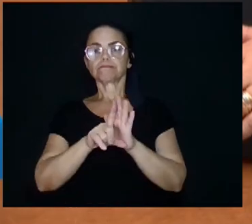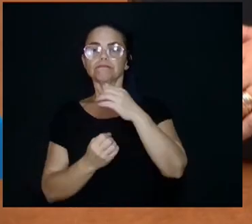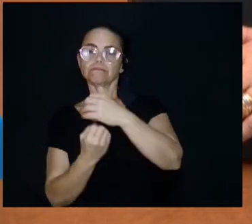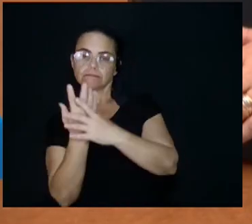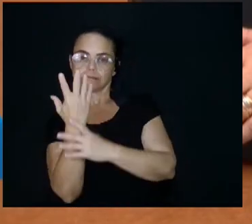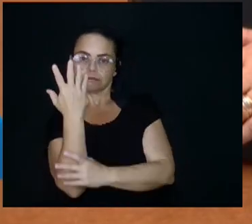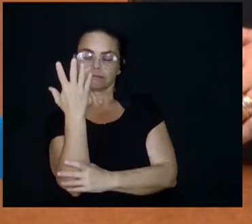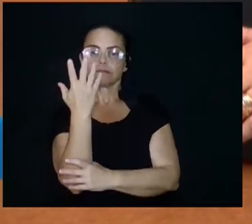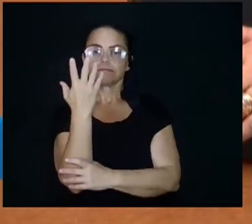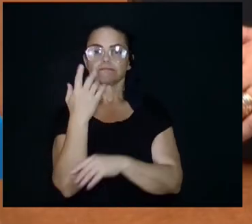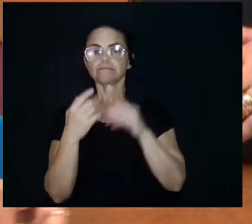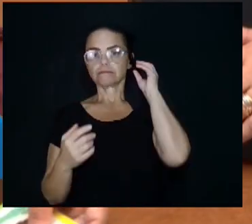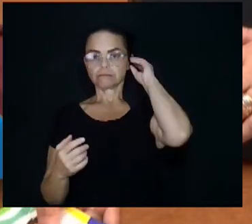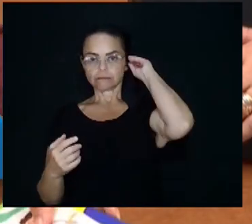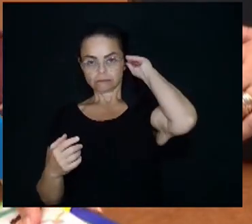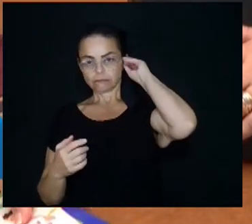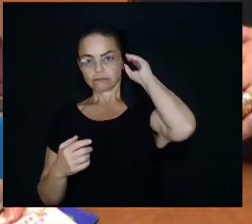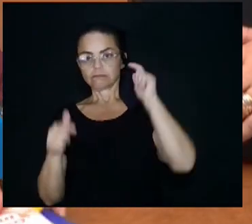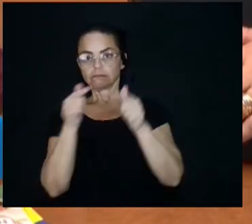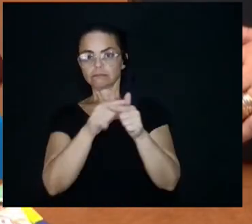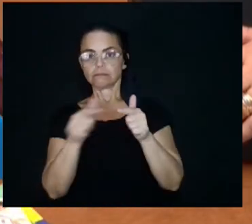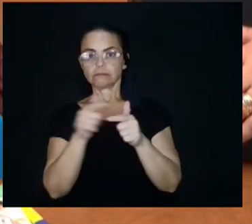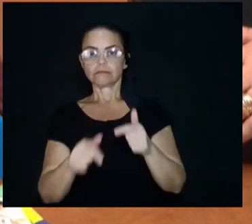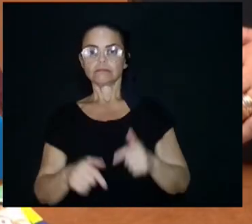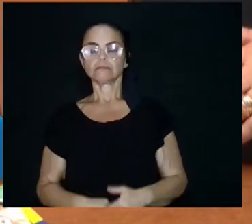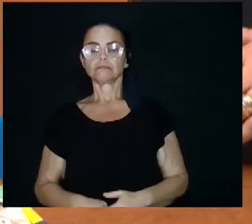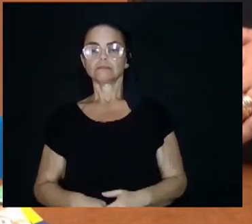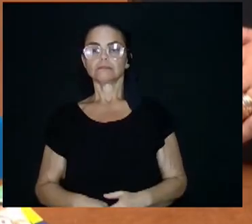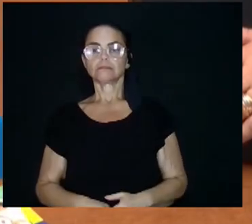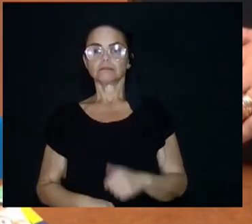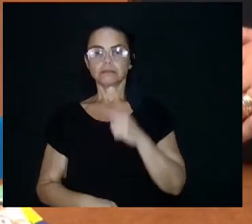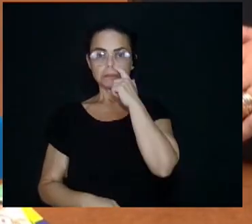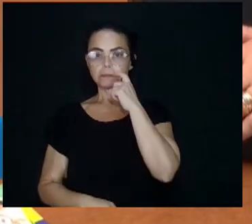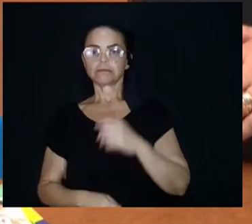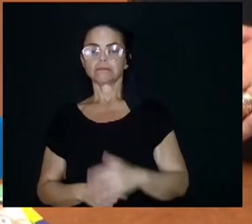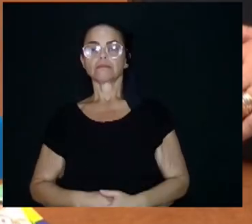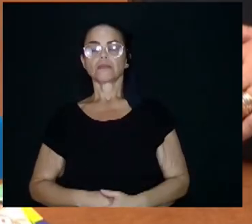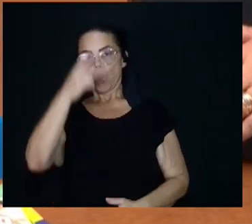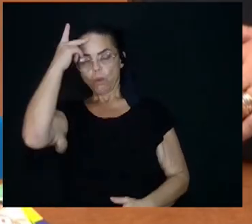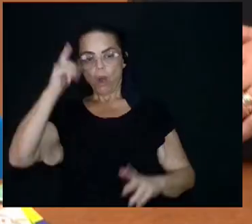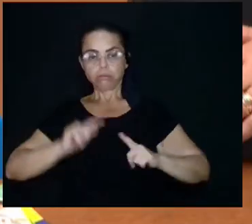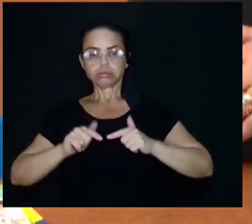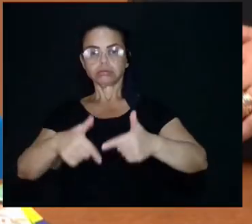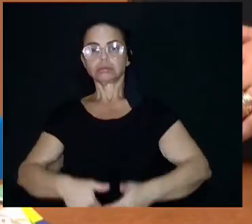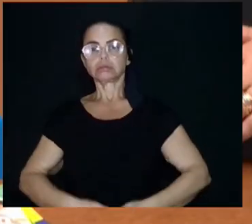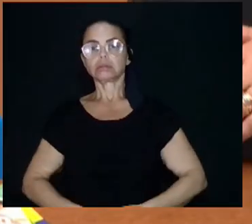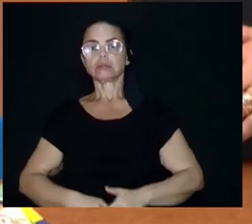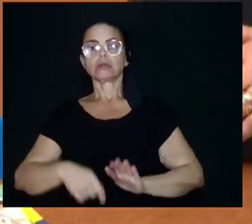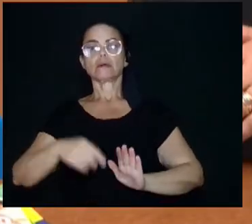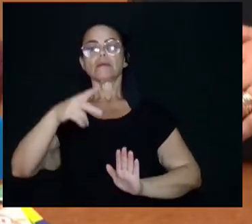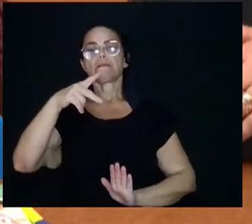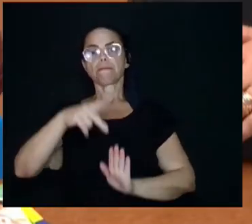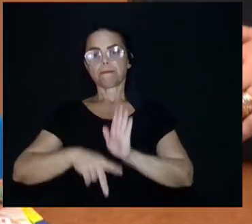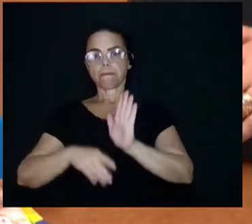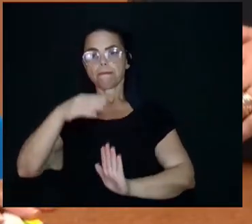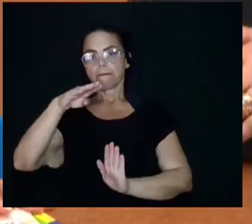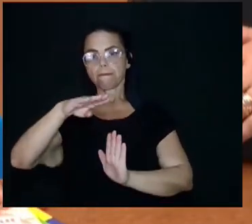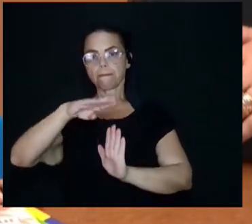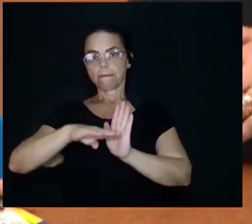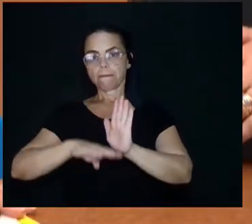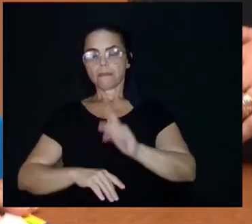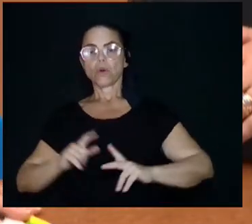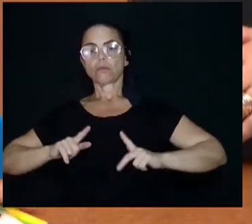demanda social, de militantes e atuantes na pauta da luta das pessoas